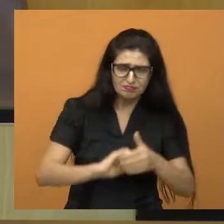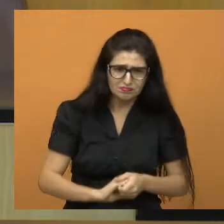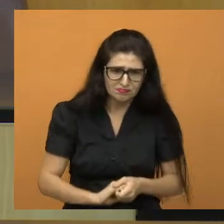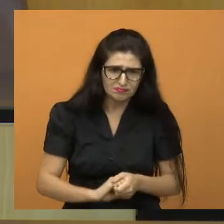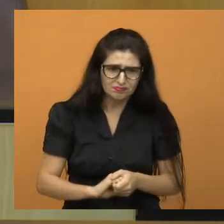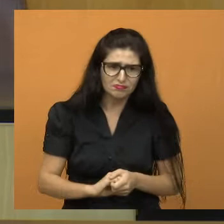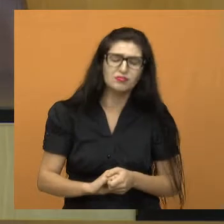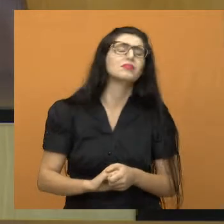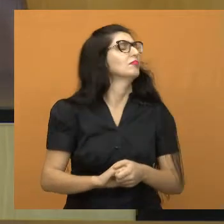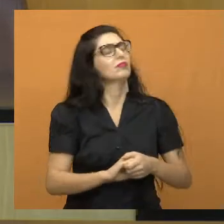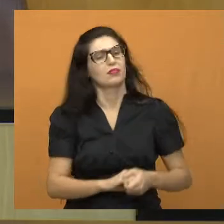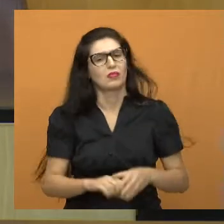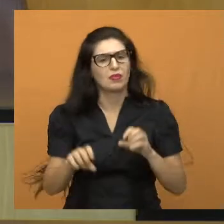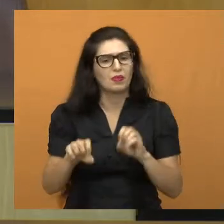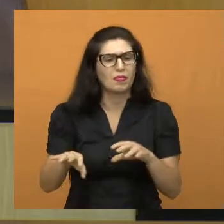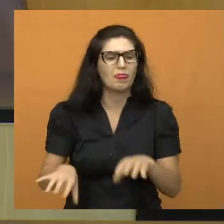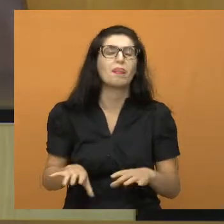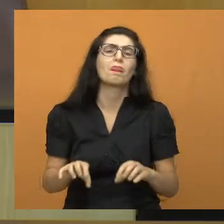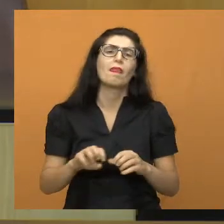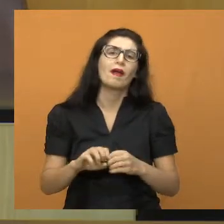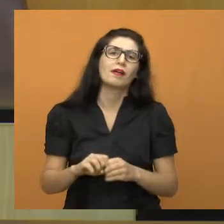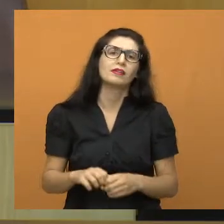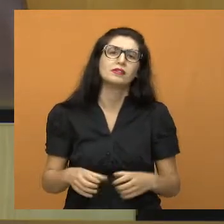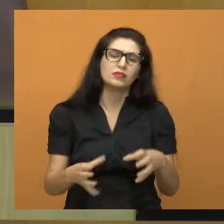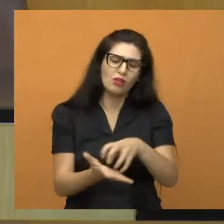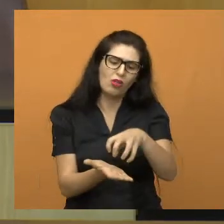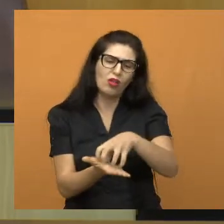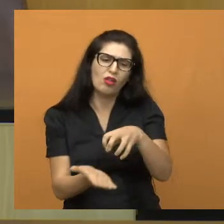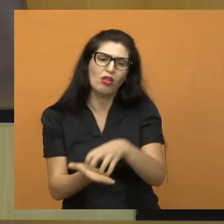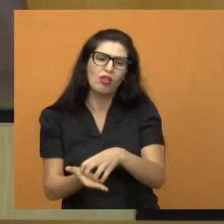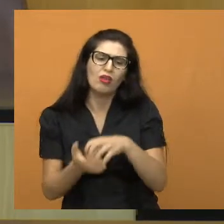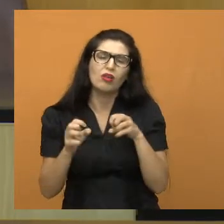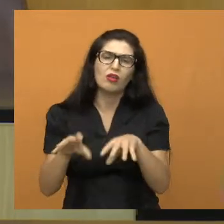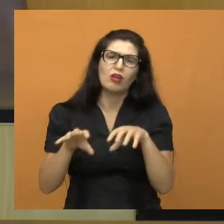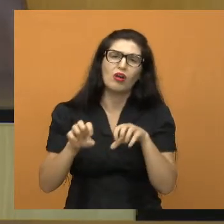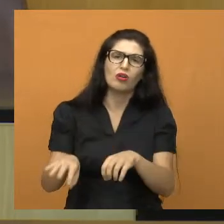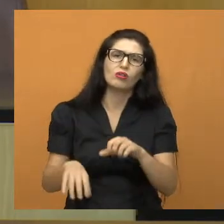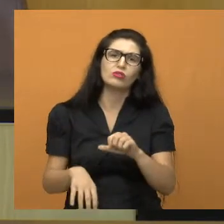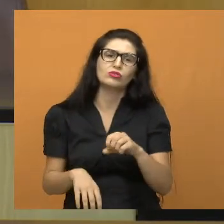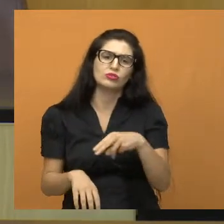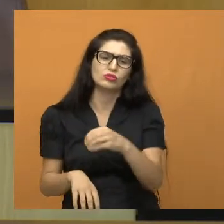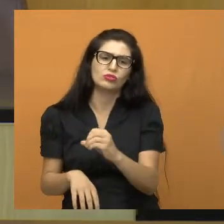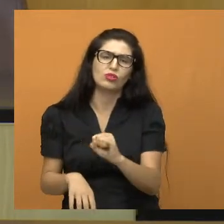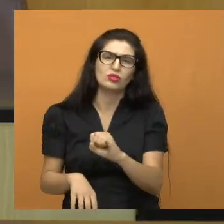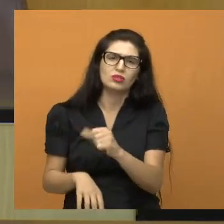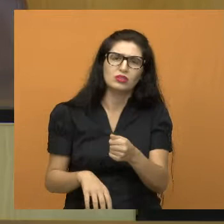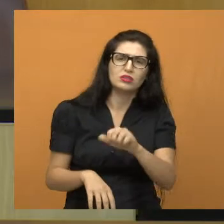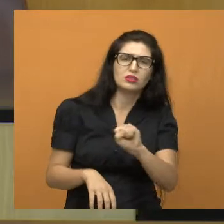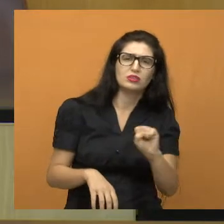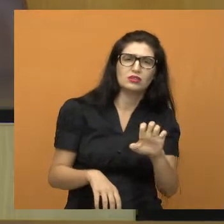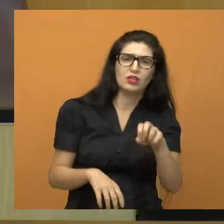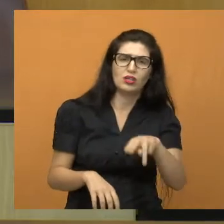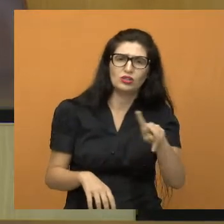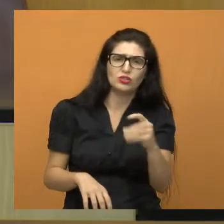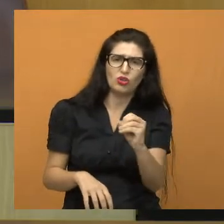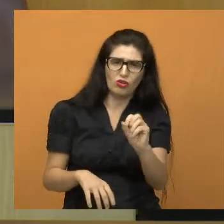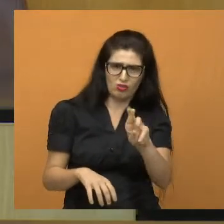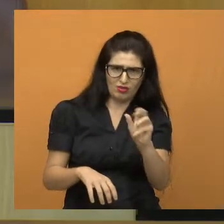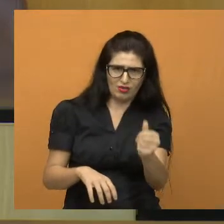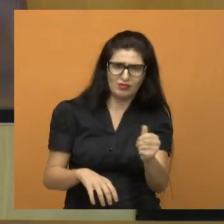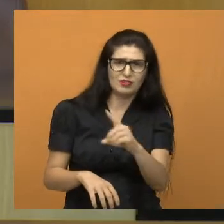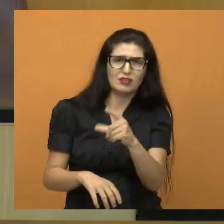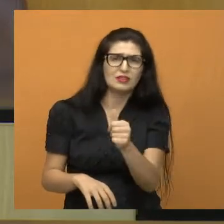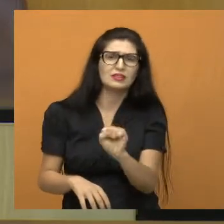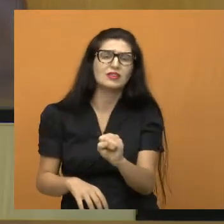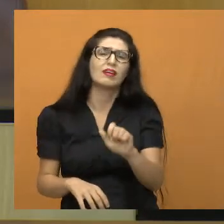do Centro de Educação Nossa Senhora das Graças, cujo eles fizeram uma discussão do tema da campanha da